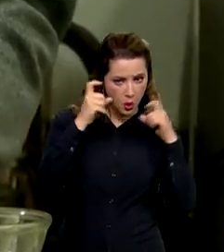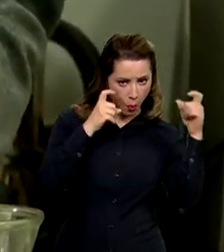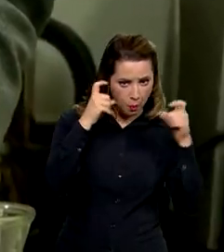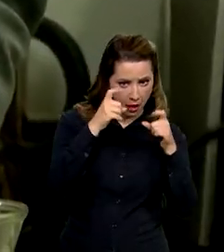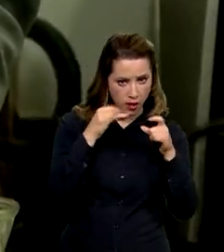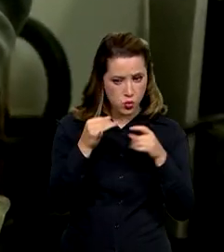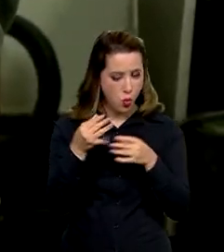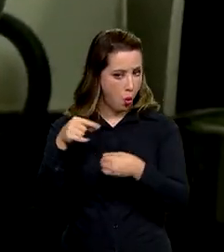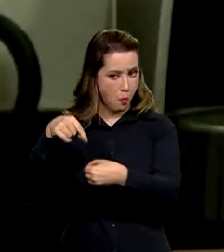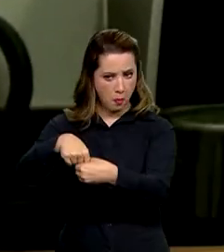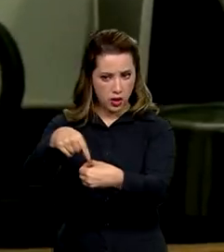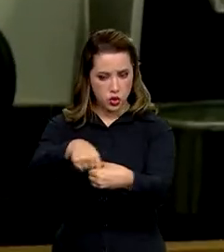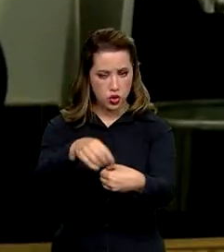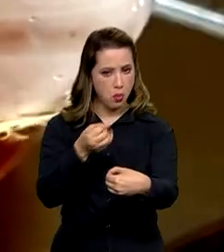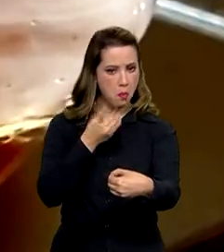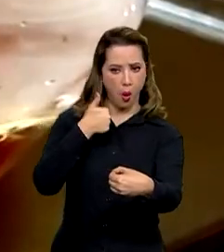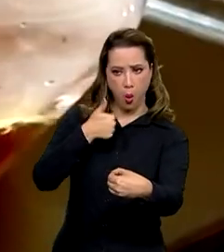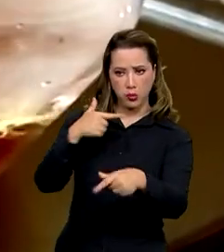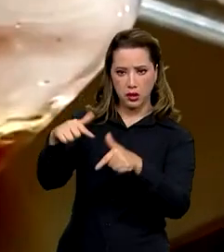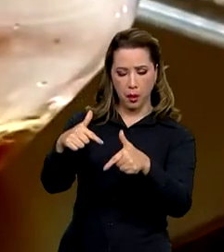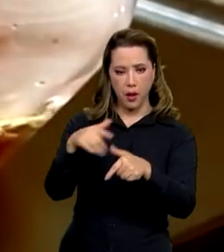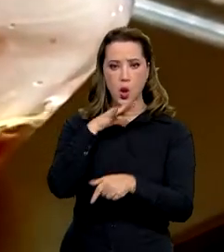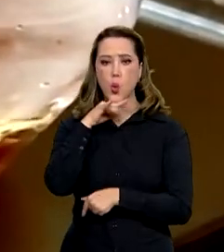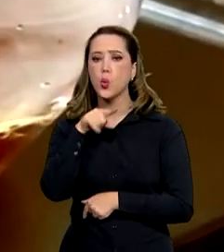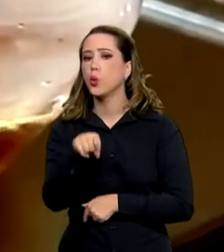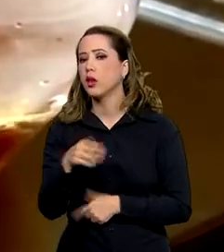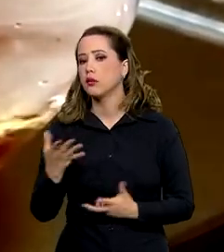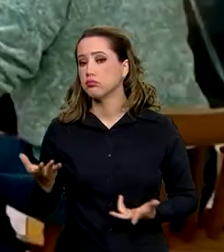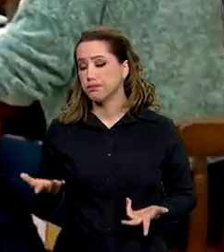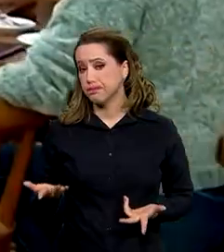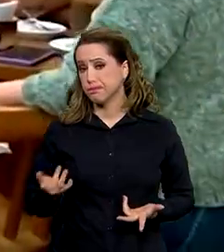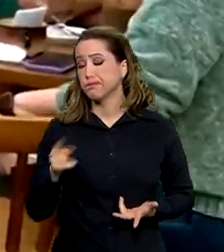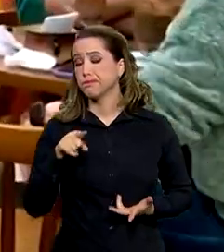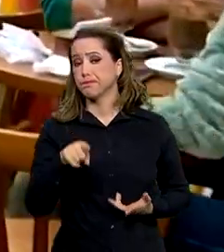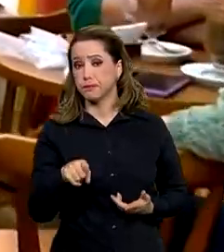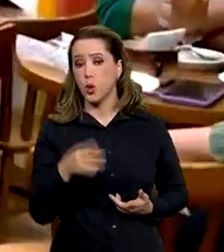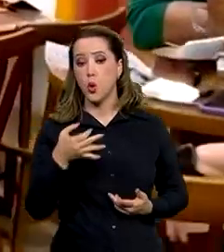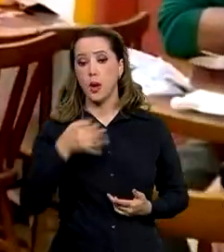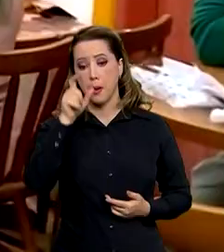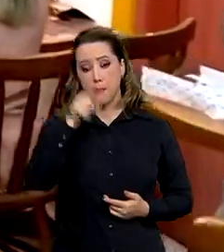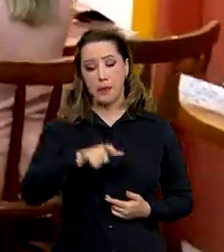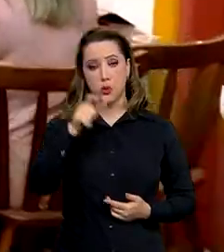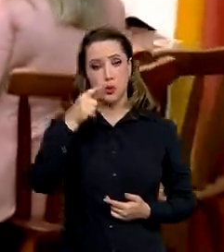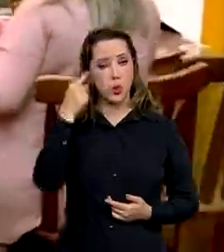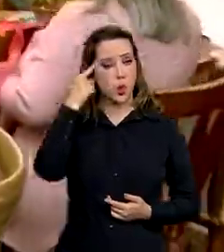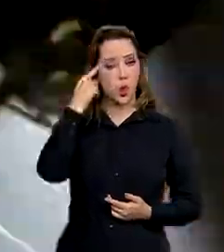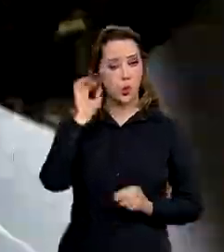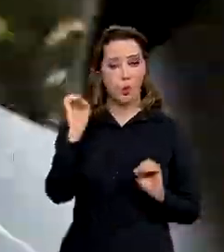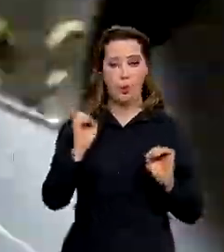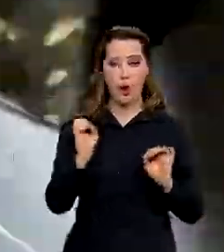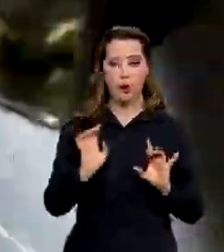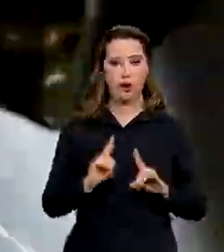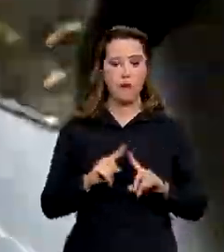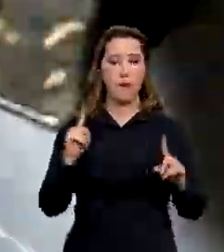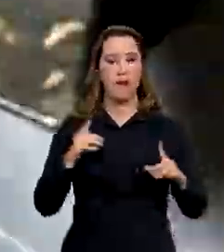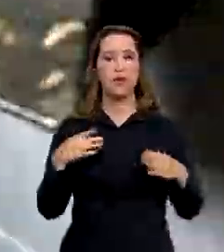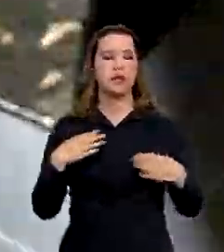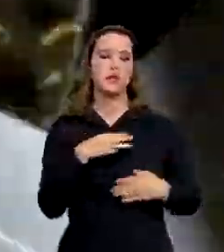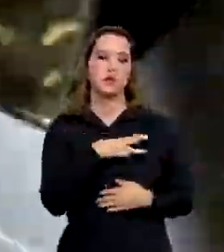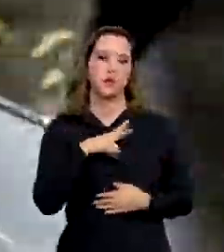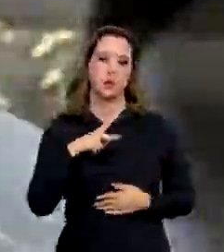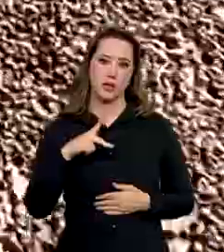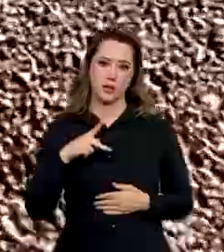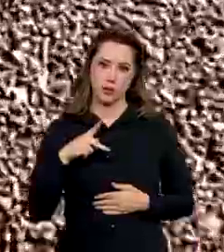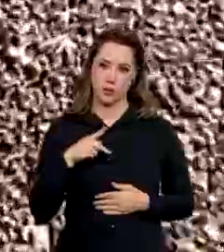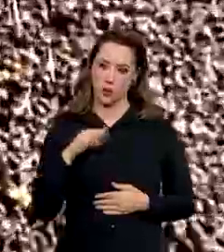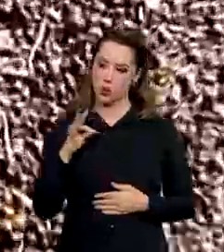cadeia produtiva tinha boas ou más condições de trabalho. O consumidor não pensa nisso. Mas o Ministério do Trabalho